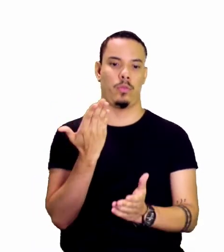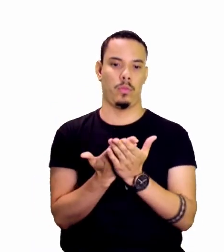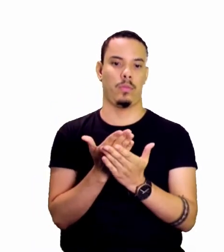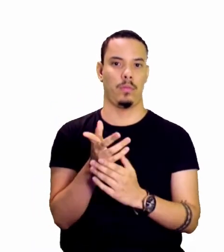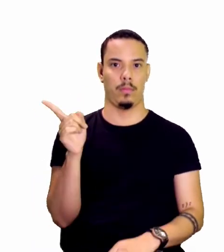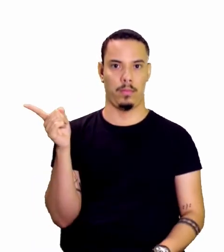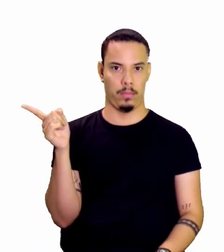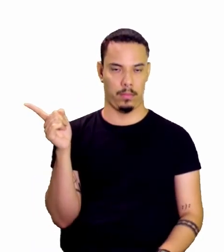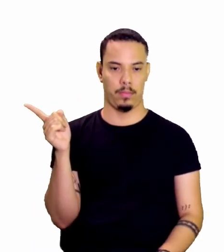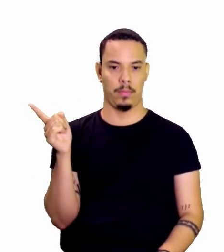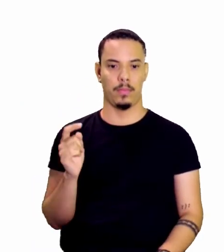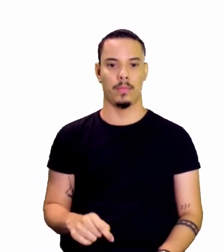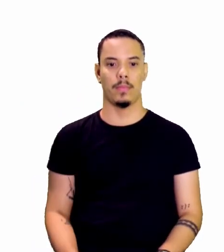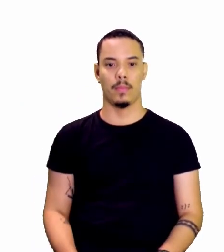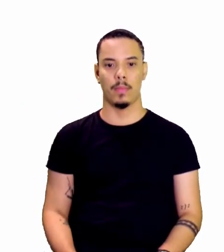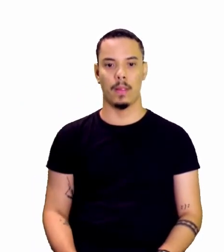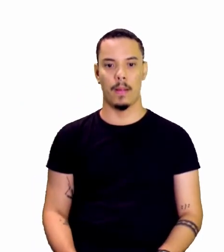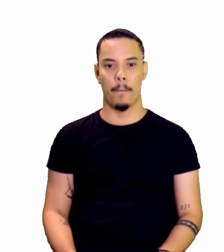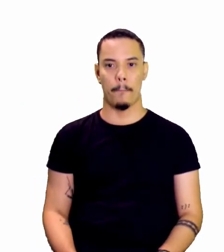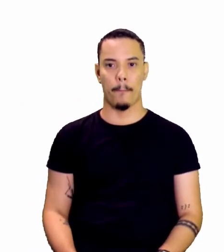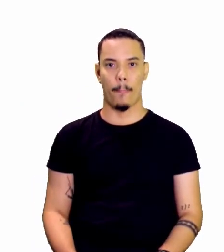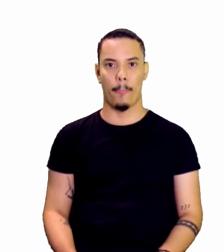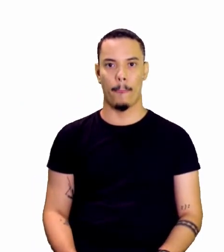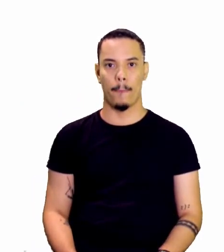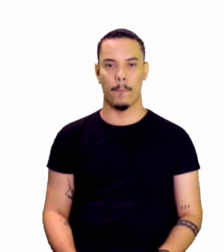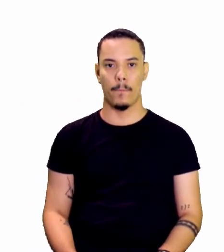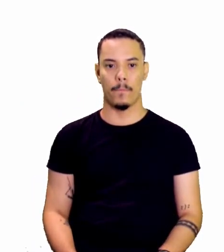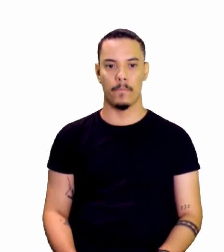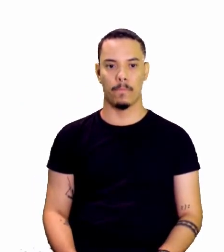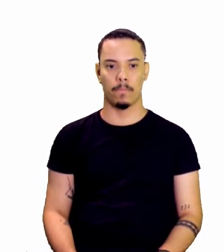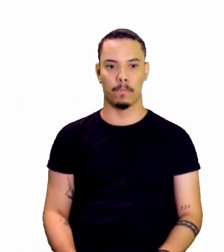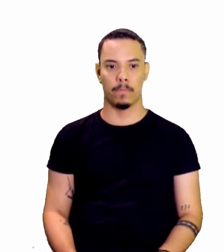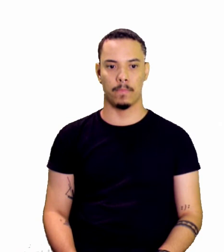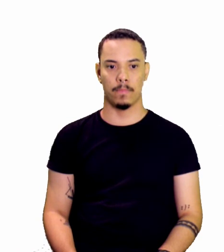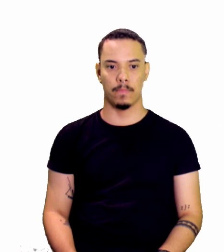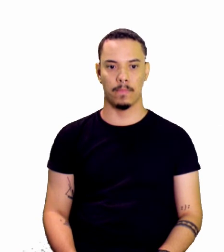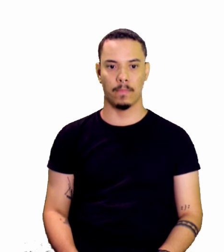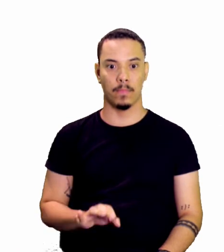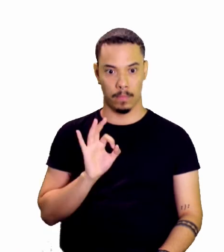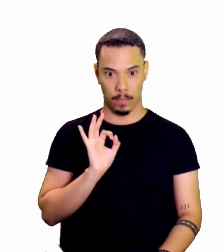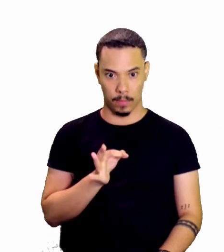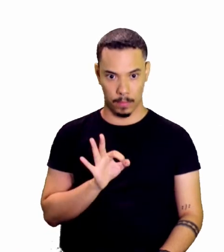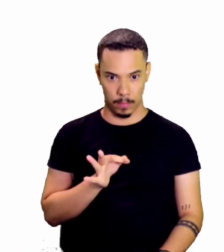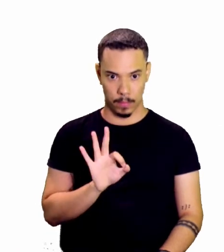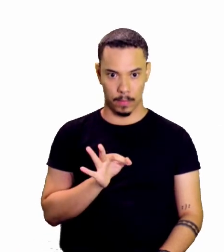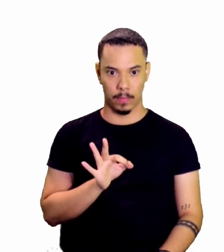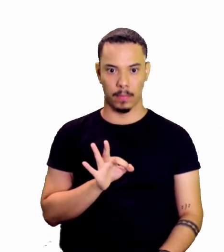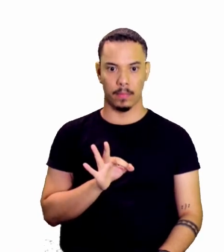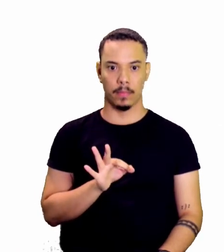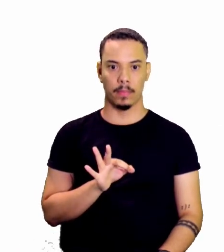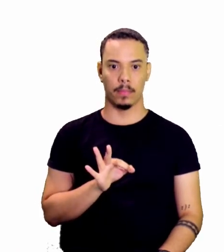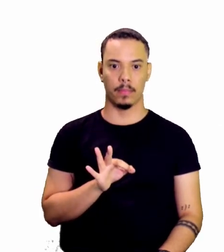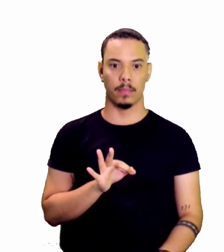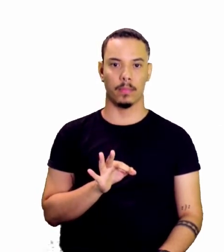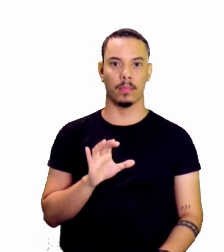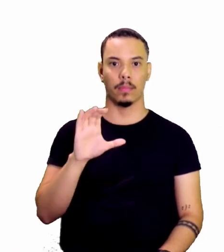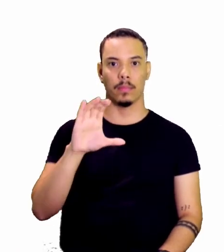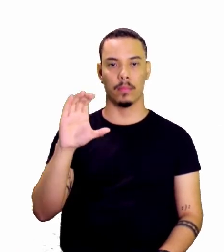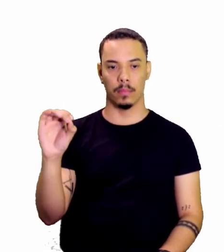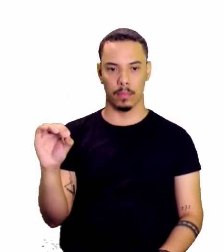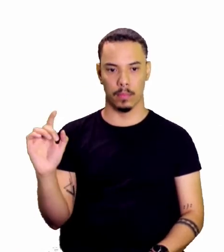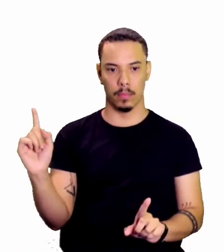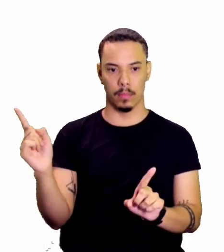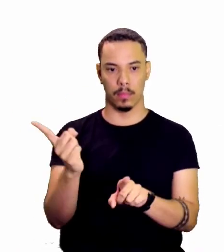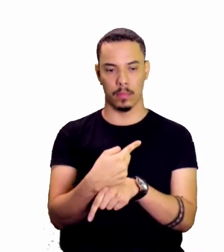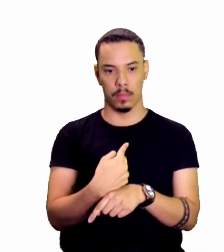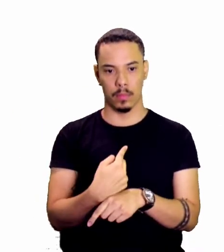Ok então tá aqui ó É né tá atrás O posto tá